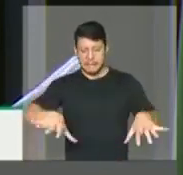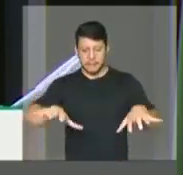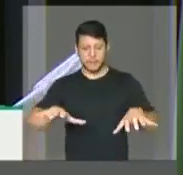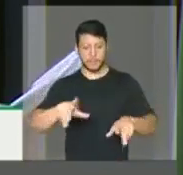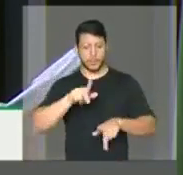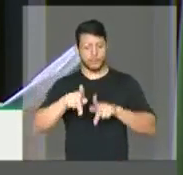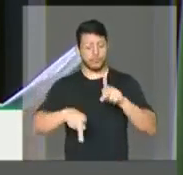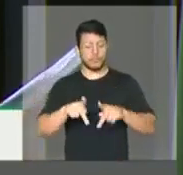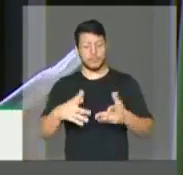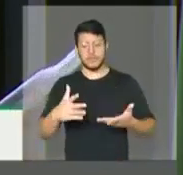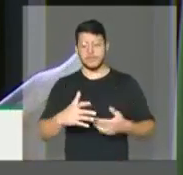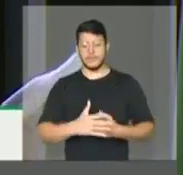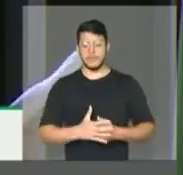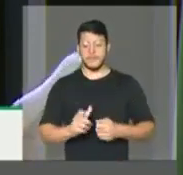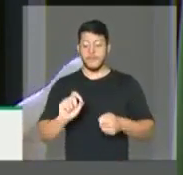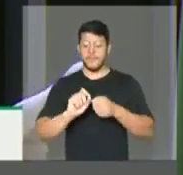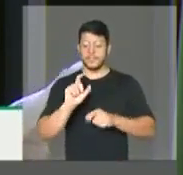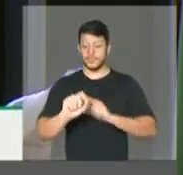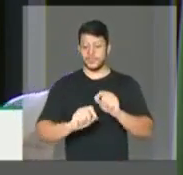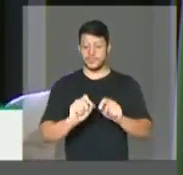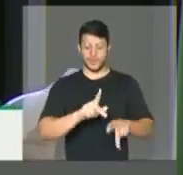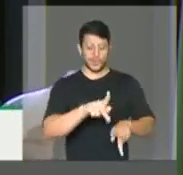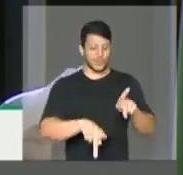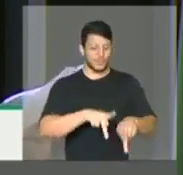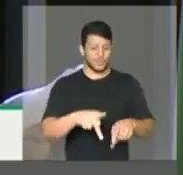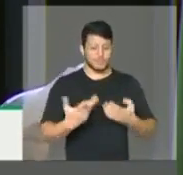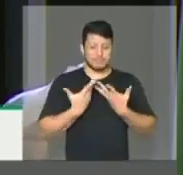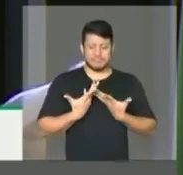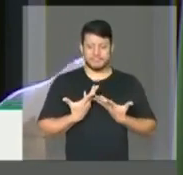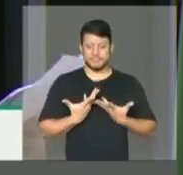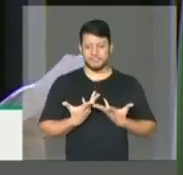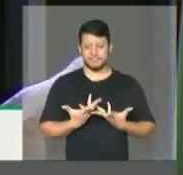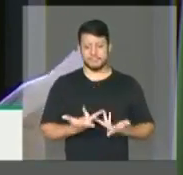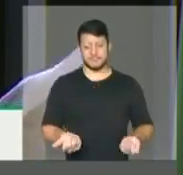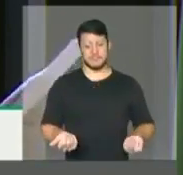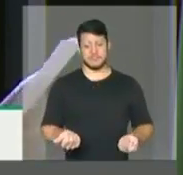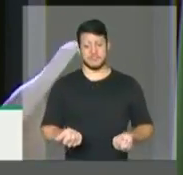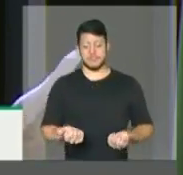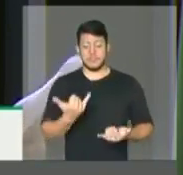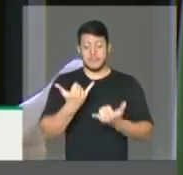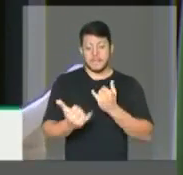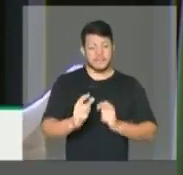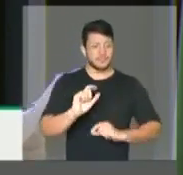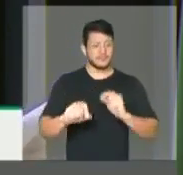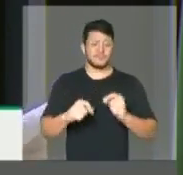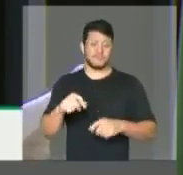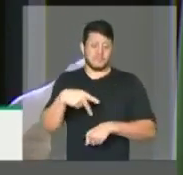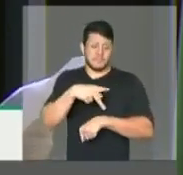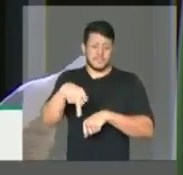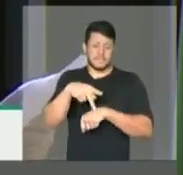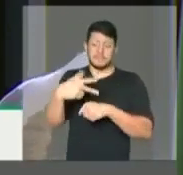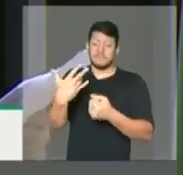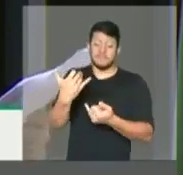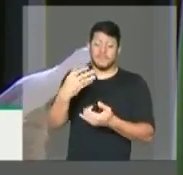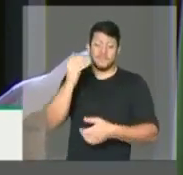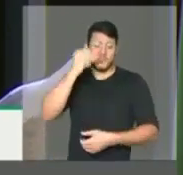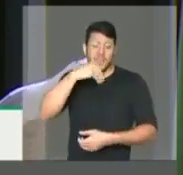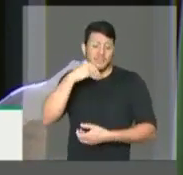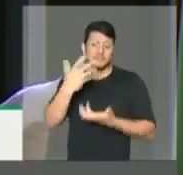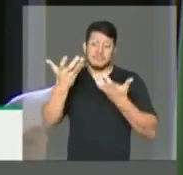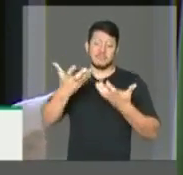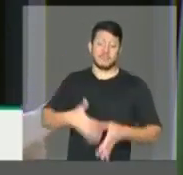a energia cívica do povo, subtraindo do país a oportunidade de enfrentar o que realmente